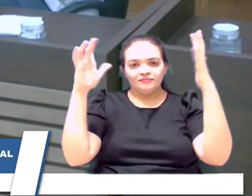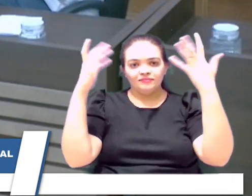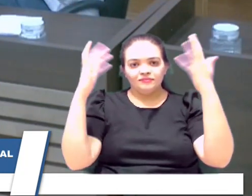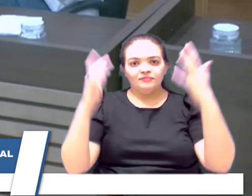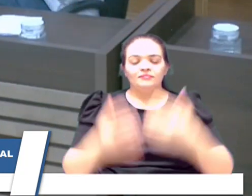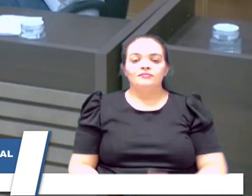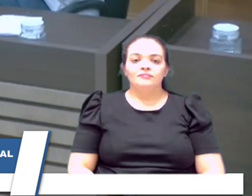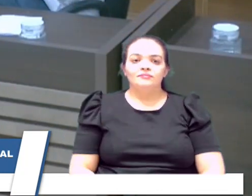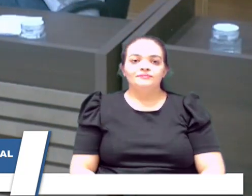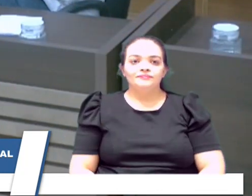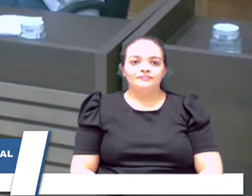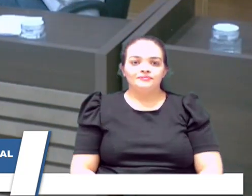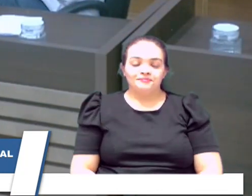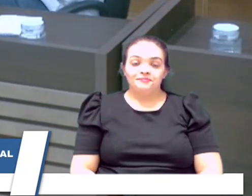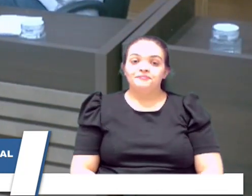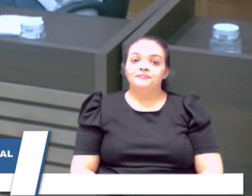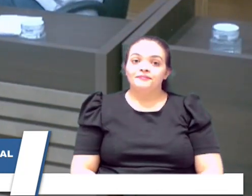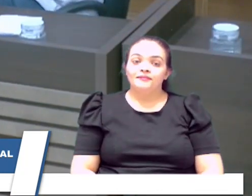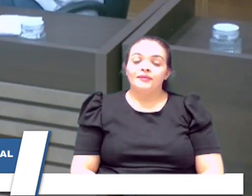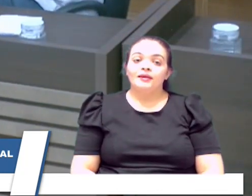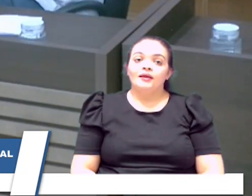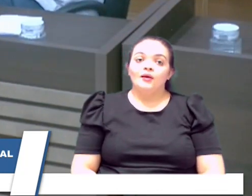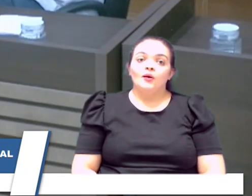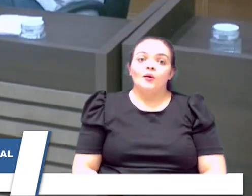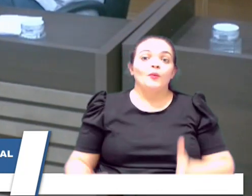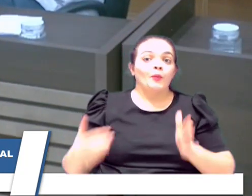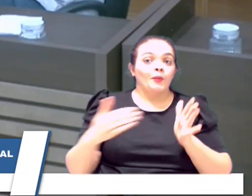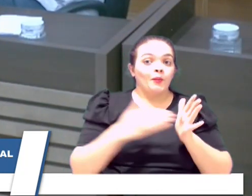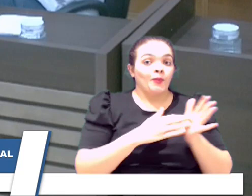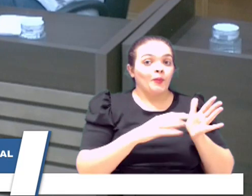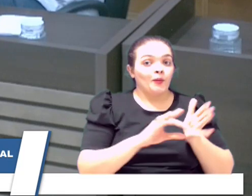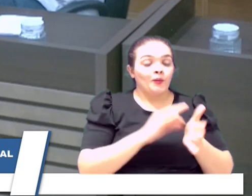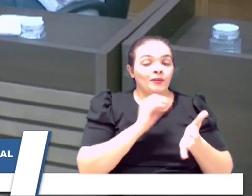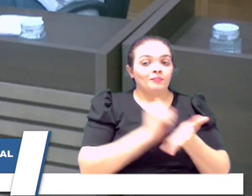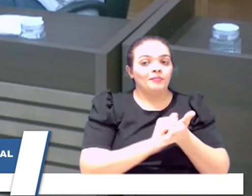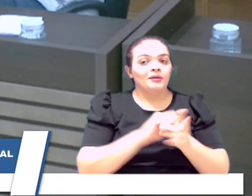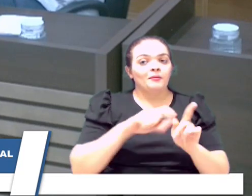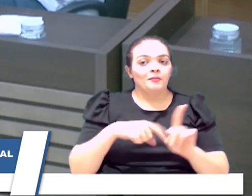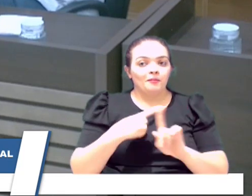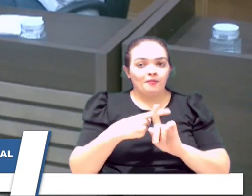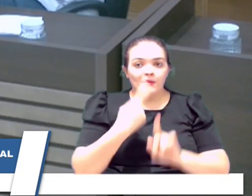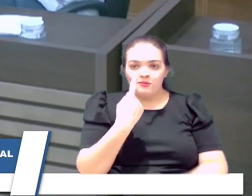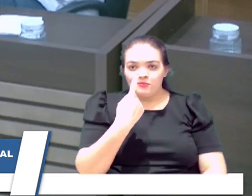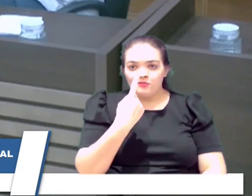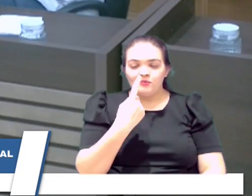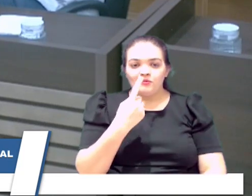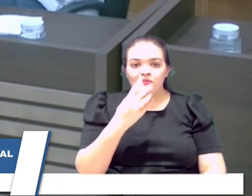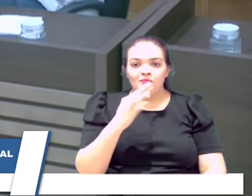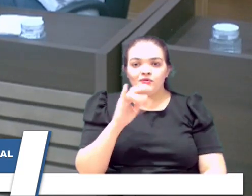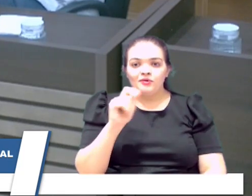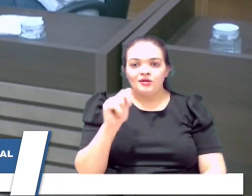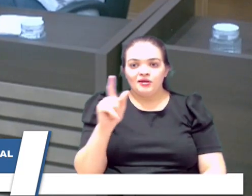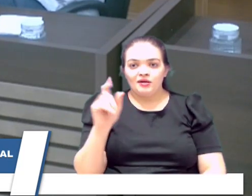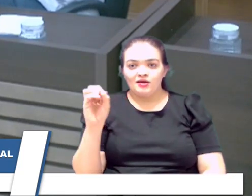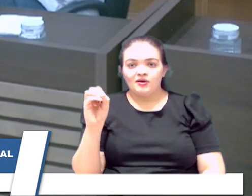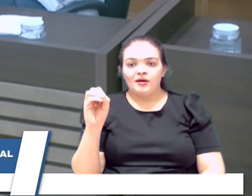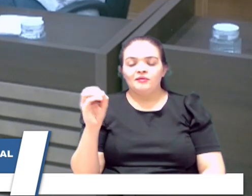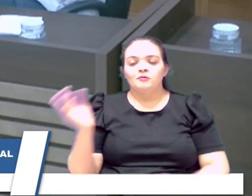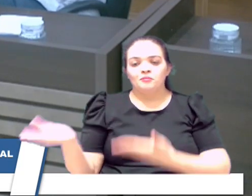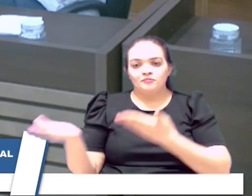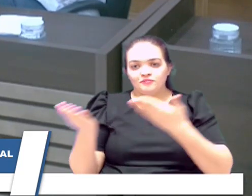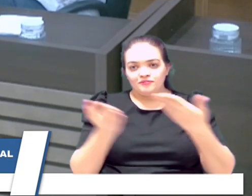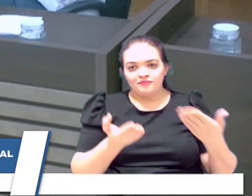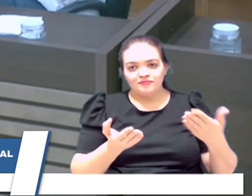Eu havia dito que era o último inscrito, mas nós temos mais um, que é o Tiago Henrique. Por favor, fazer uso da